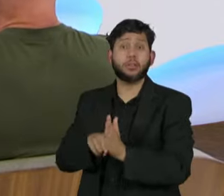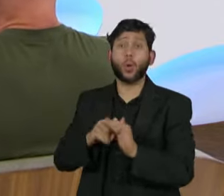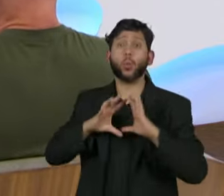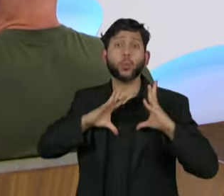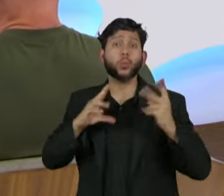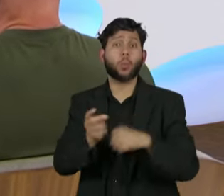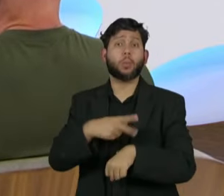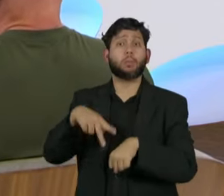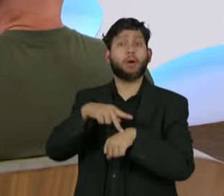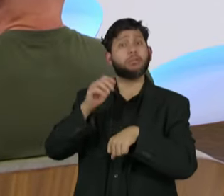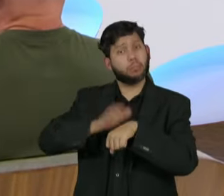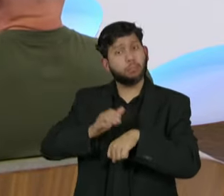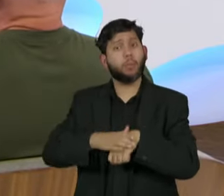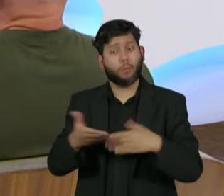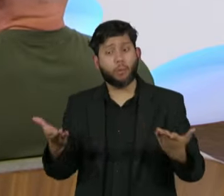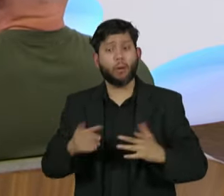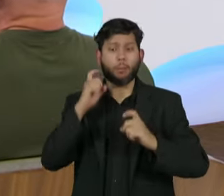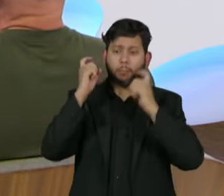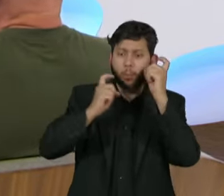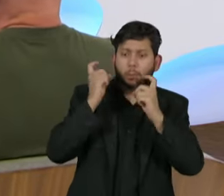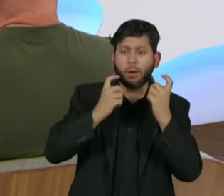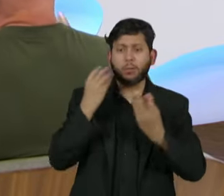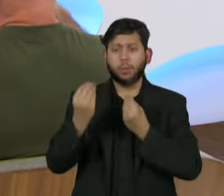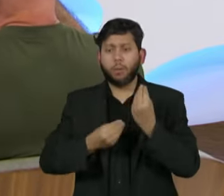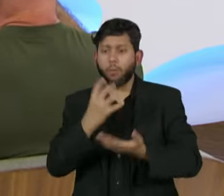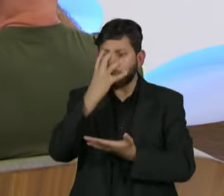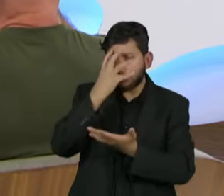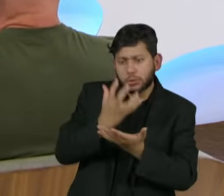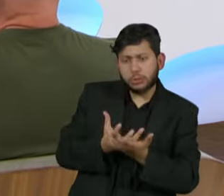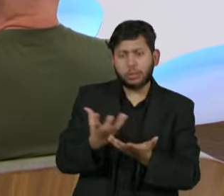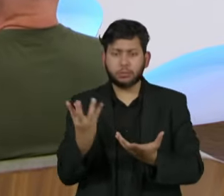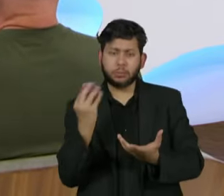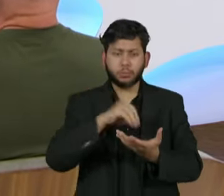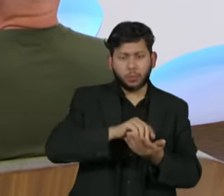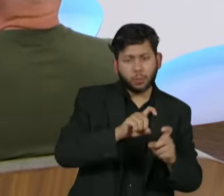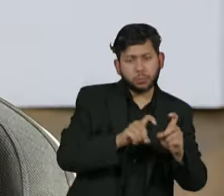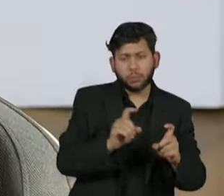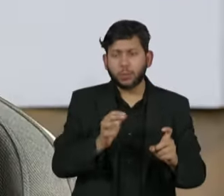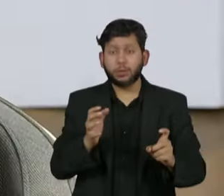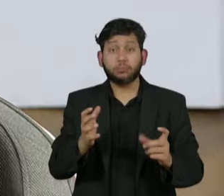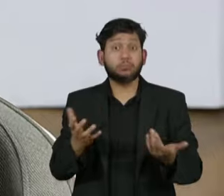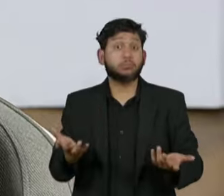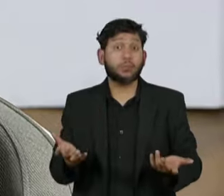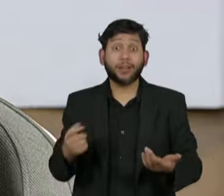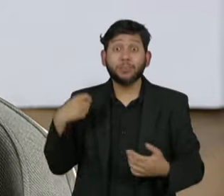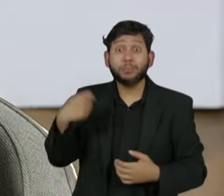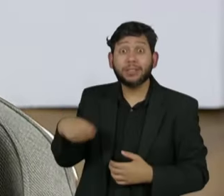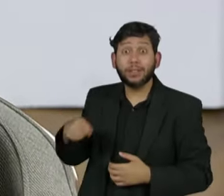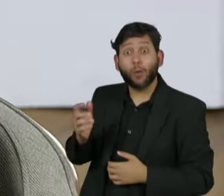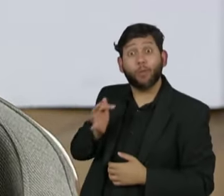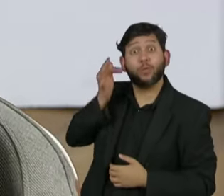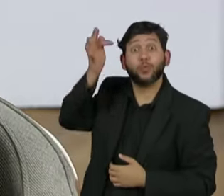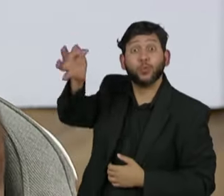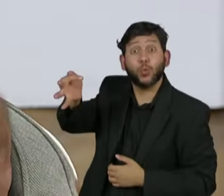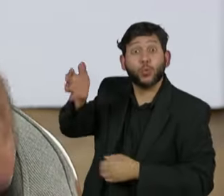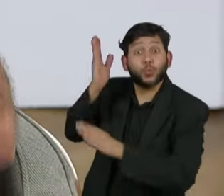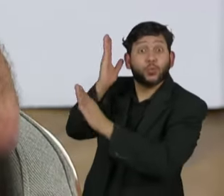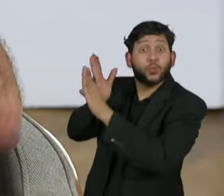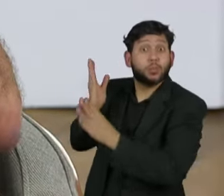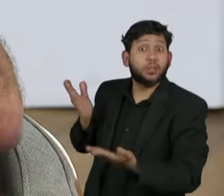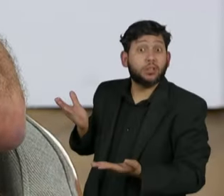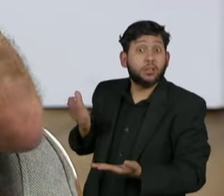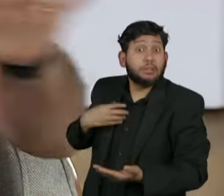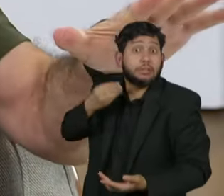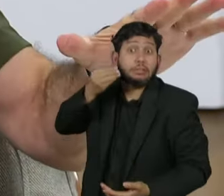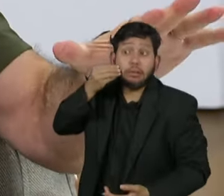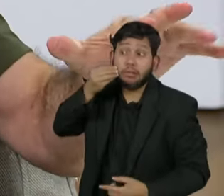os países que estão preocupados com isso agora a gente vai ter que trazer essa regulação do futuro e em forma experimental porque se você